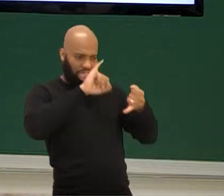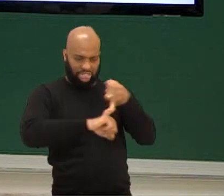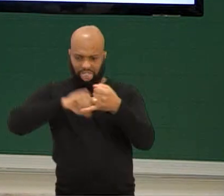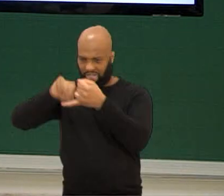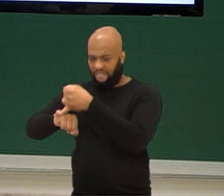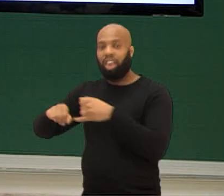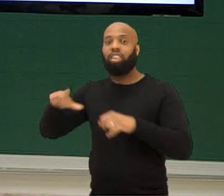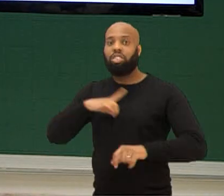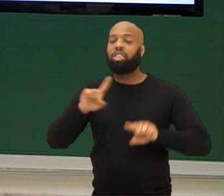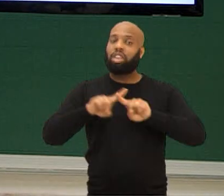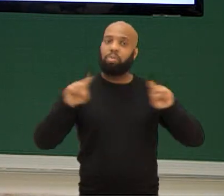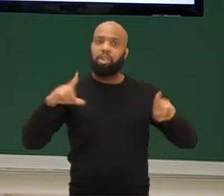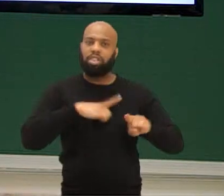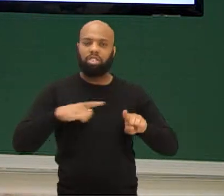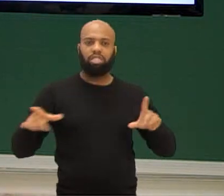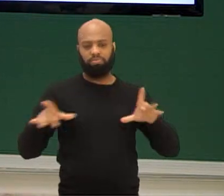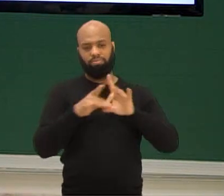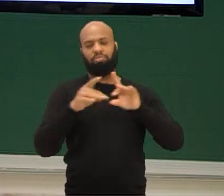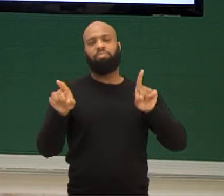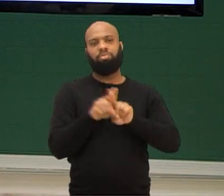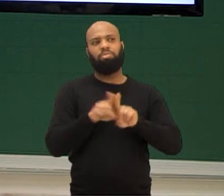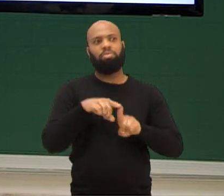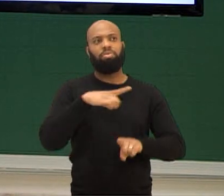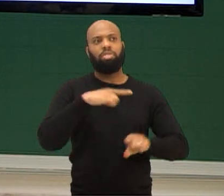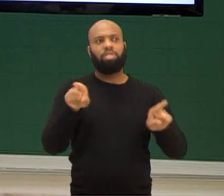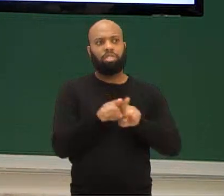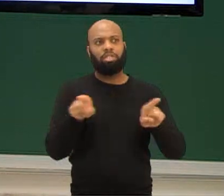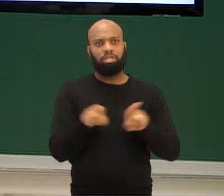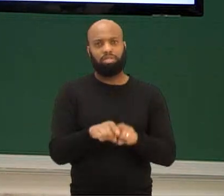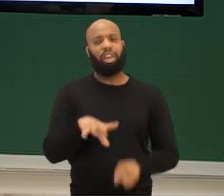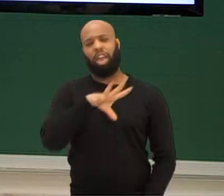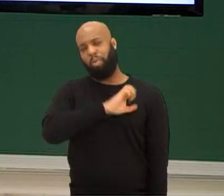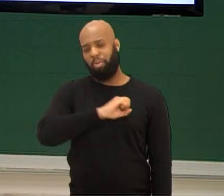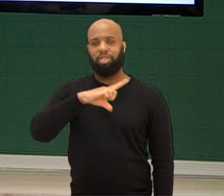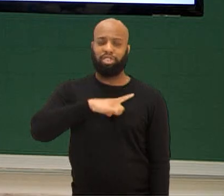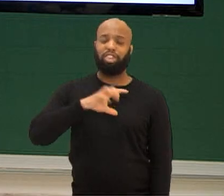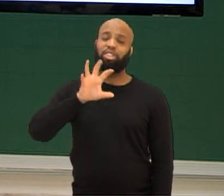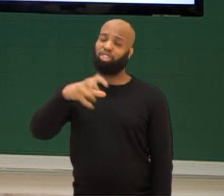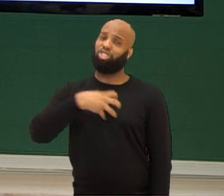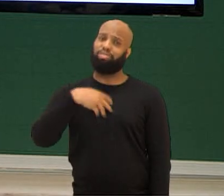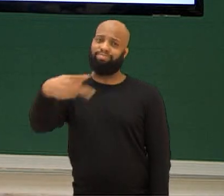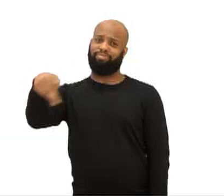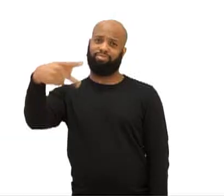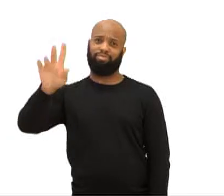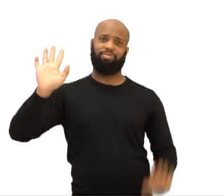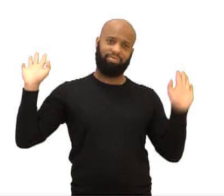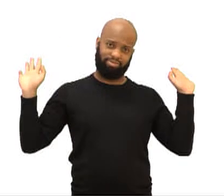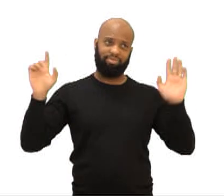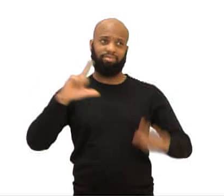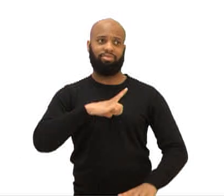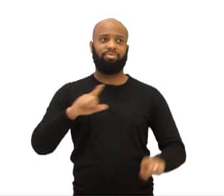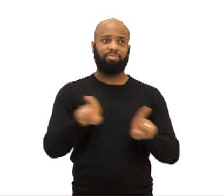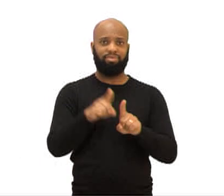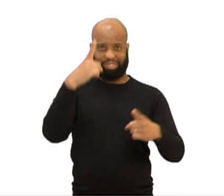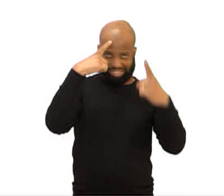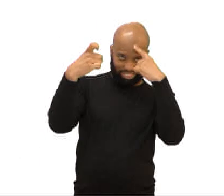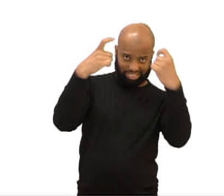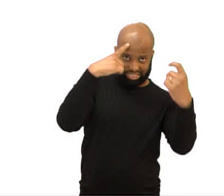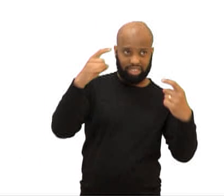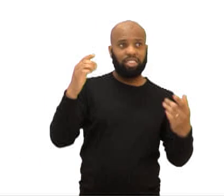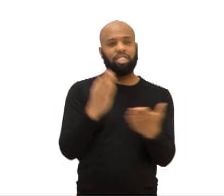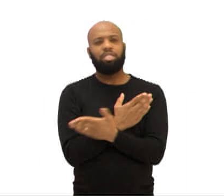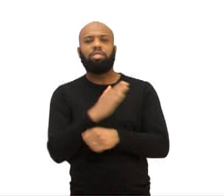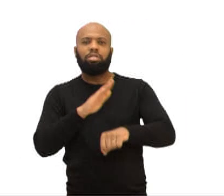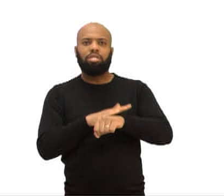mas ao mesmo tempo eles eram muito parceiros, eles tinham bastante, eles se amavam, apesar de tudo, né? Tinha muita criatividade e às